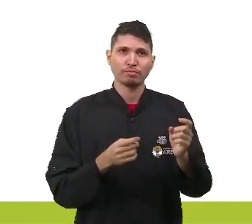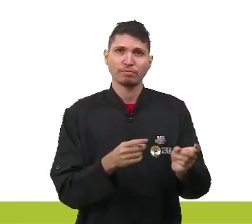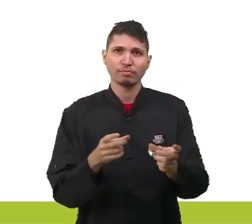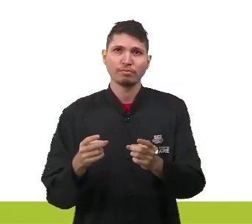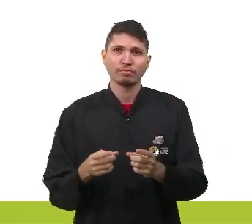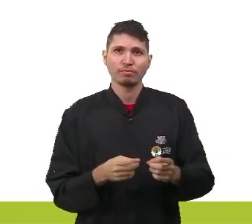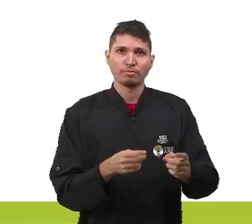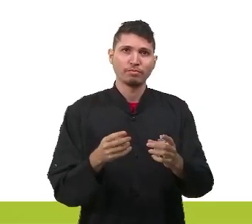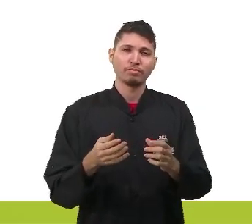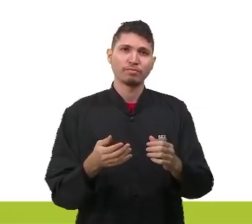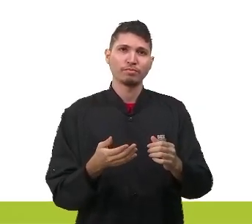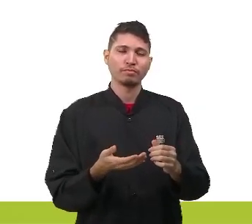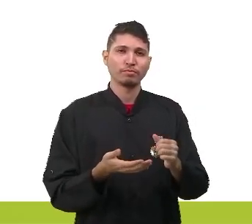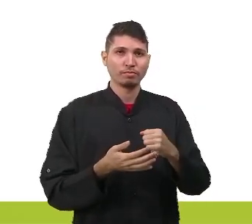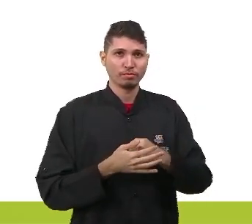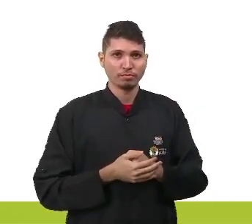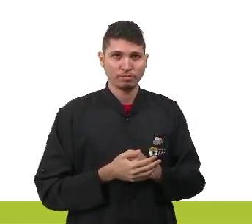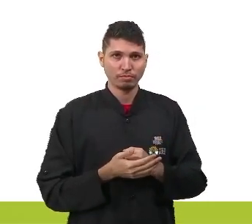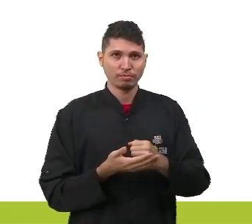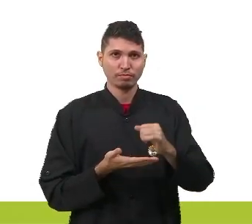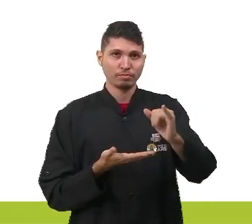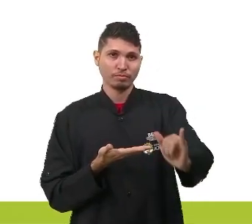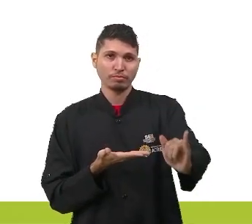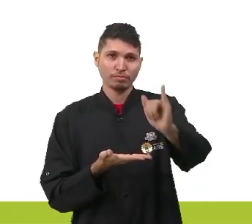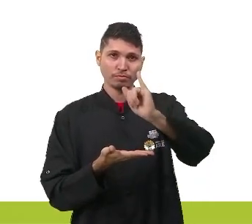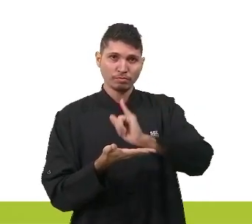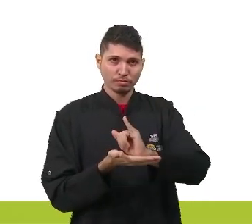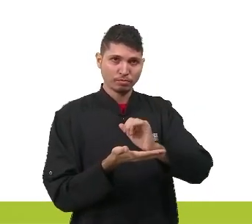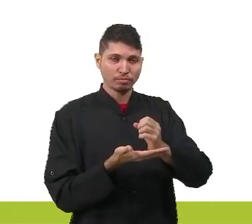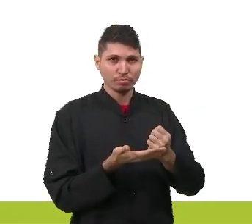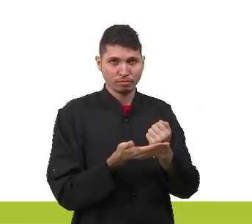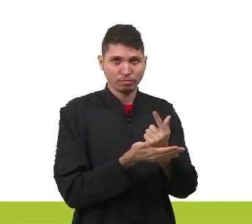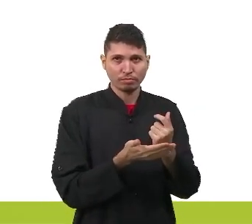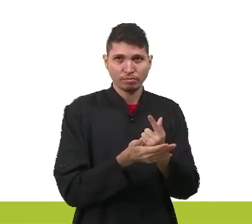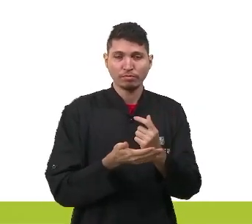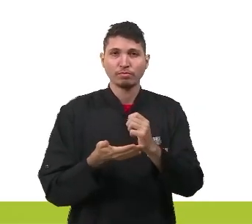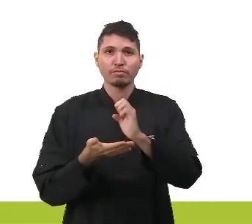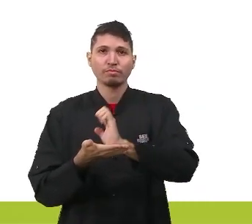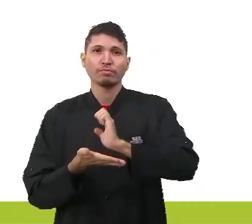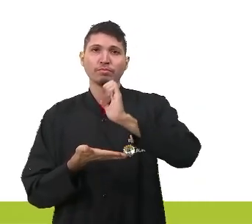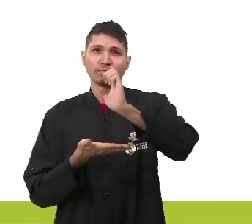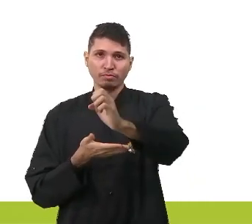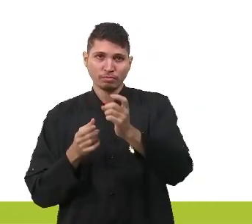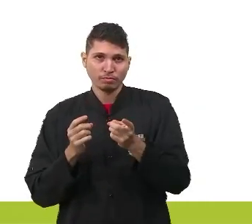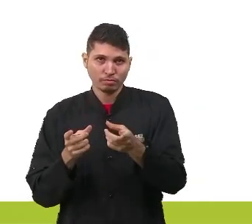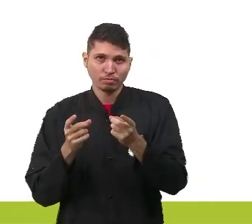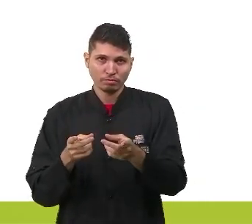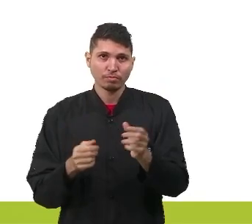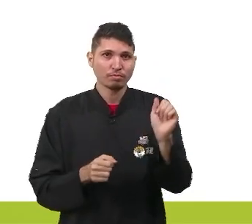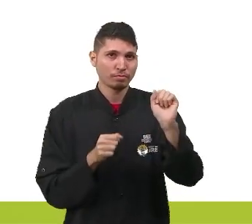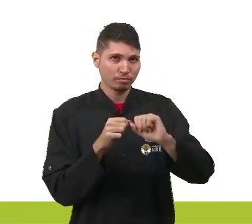de importações, ou seja, compras, e exportações, ou seja, vendas, que são feitas por um